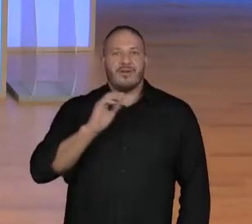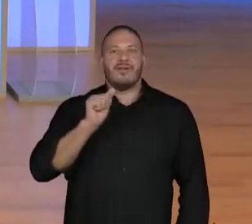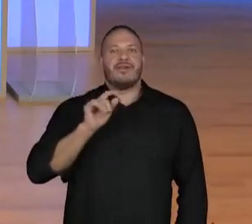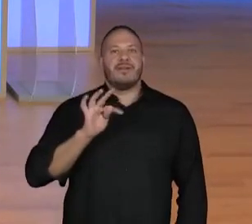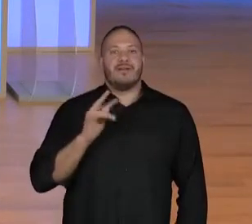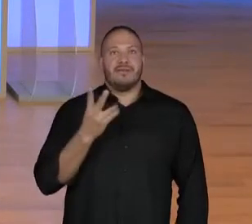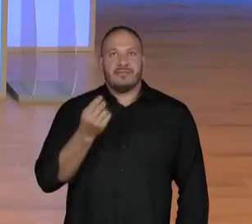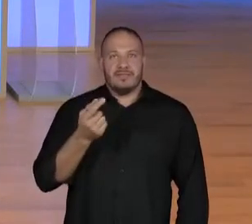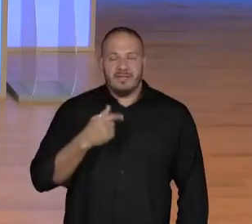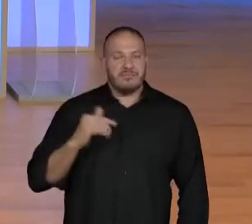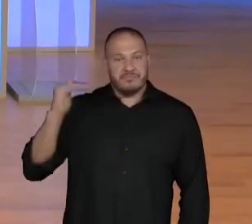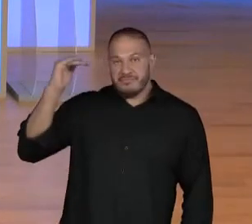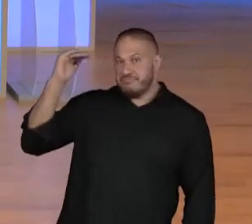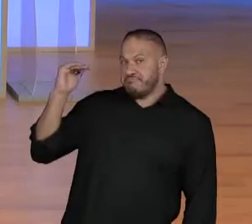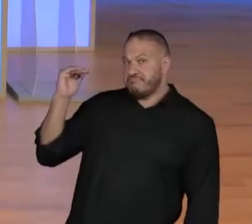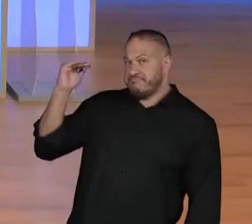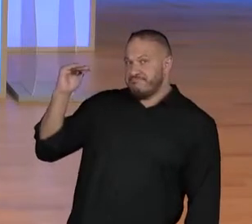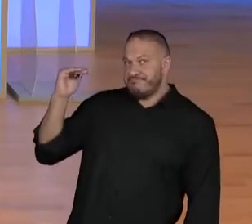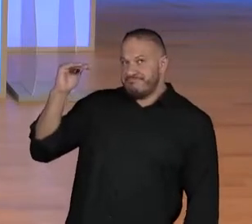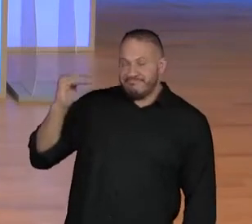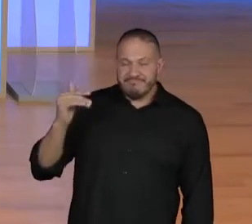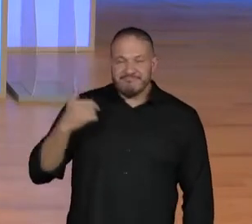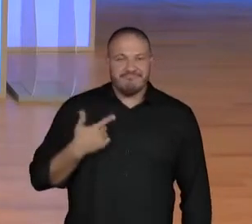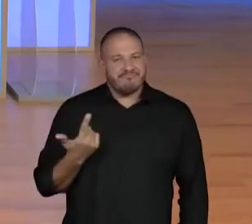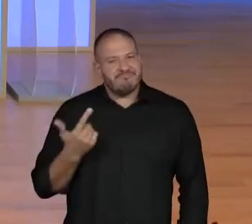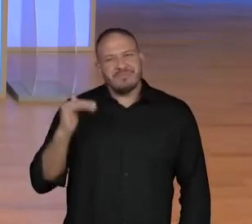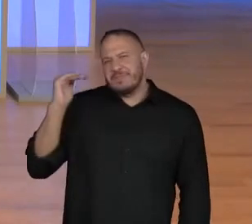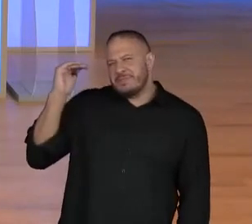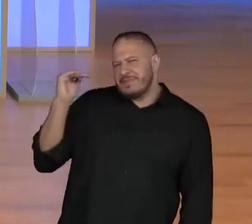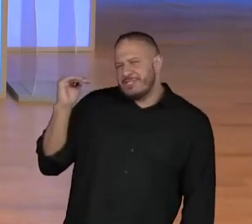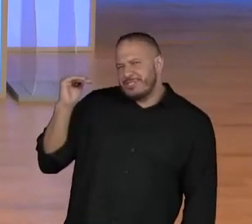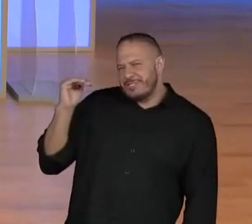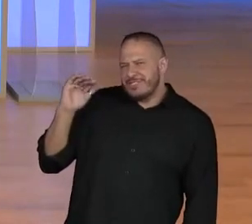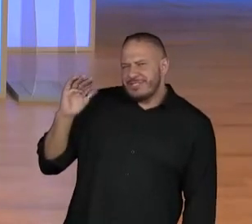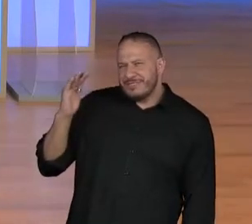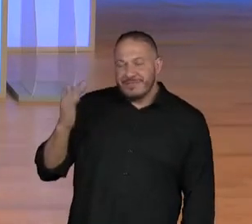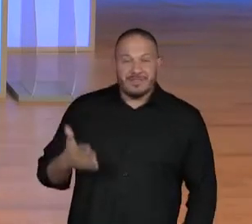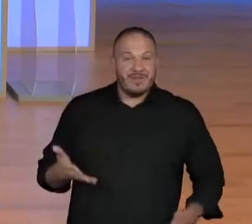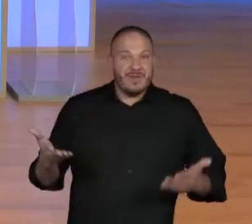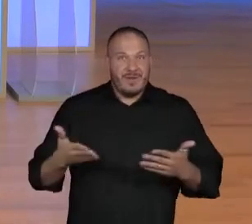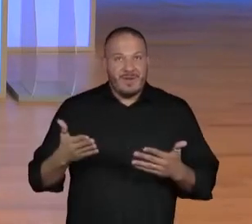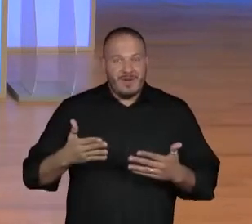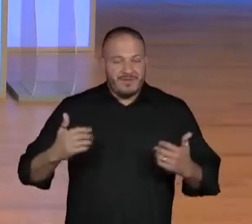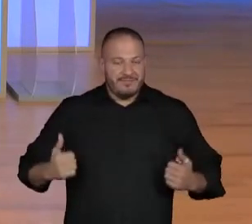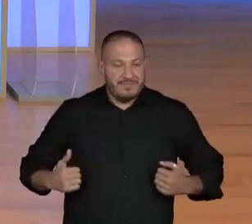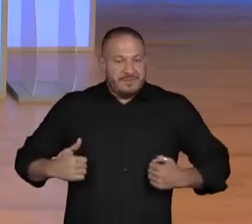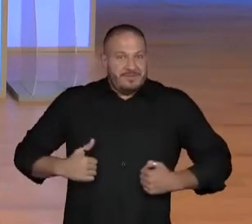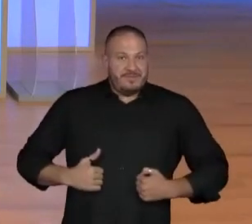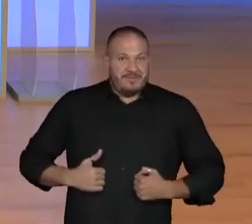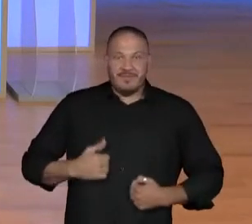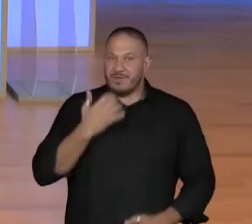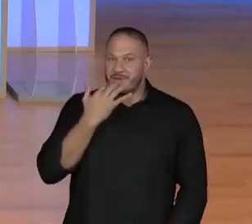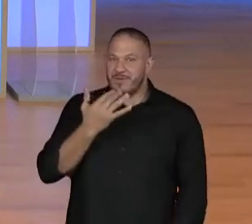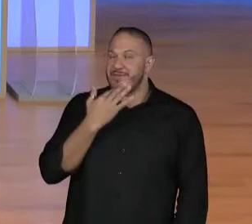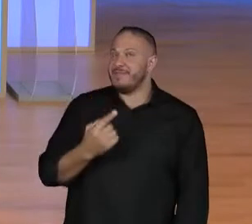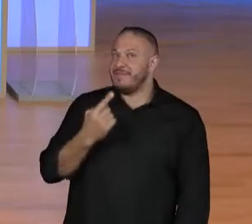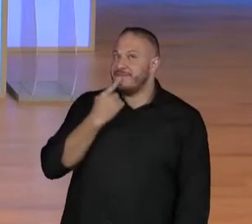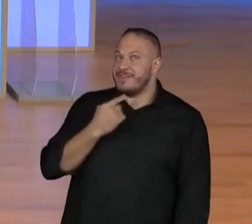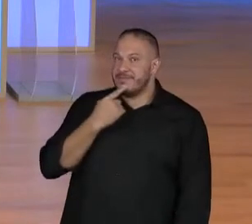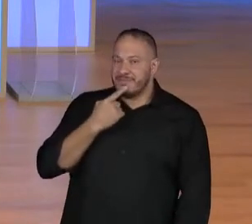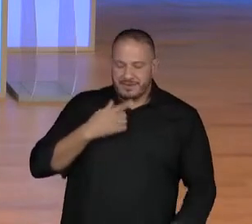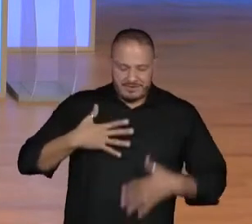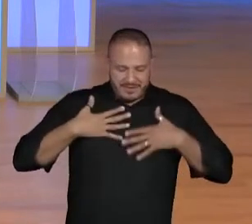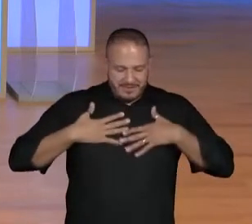eu tenho estatura mediana, sou um pouco mais baixinha do que mediana. E hoje eu estou com um casaco vermelho, uma